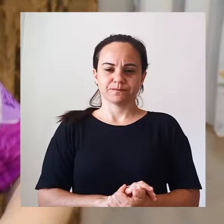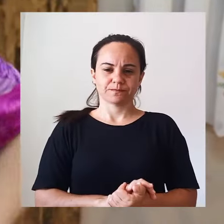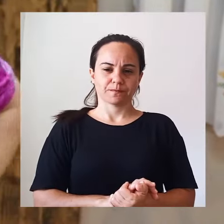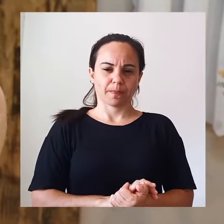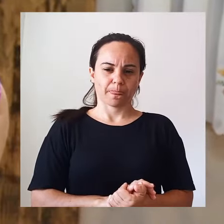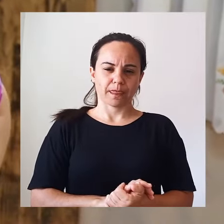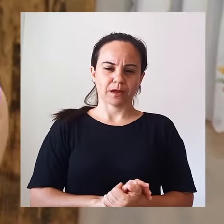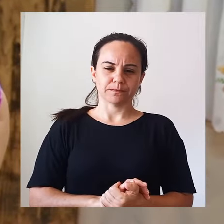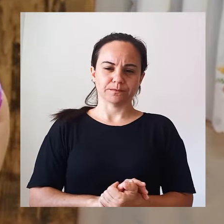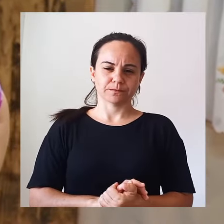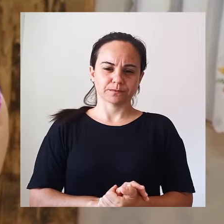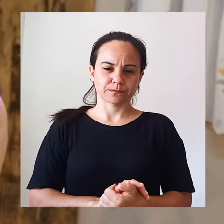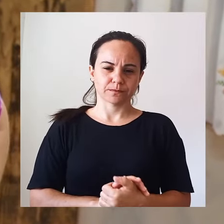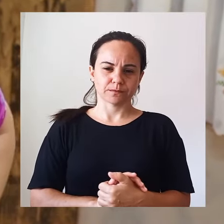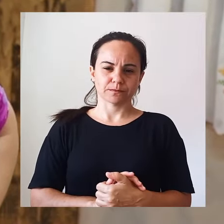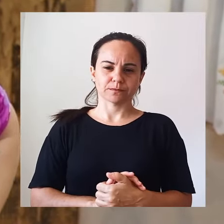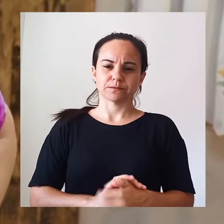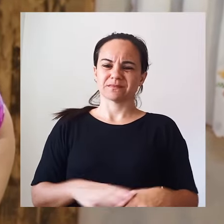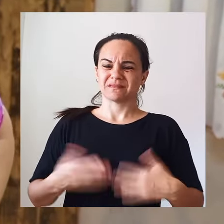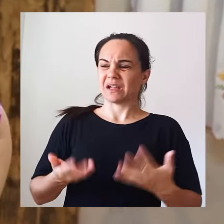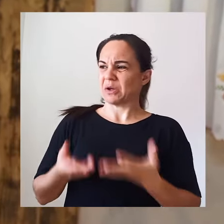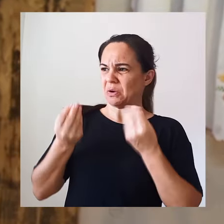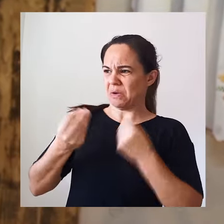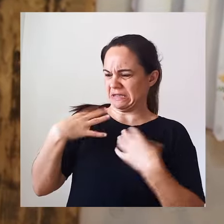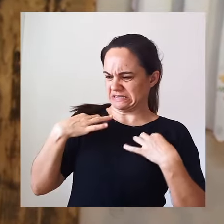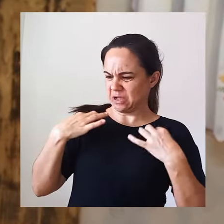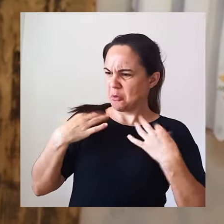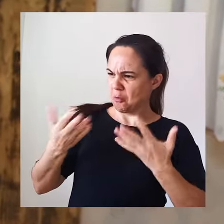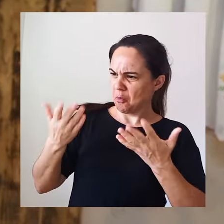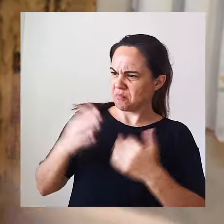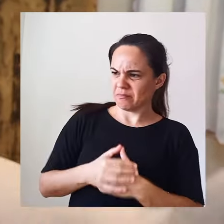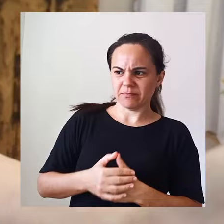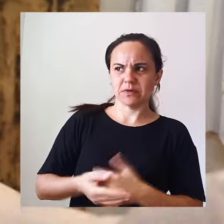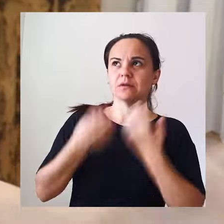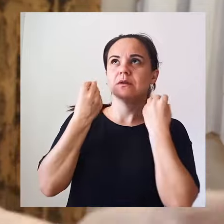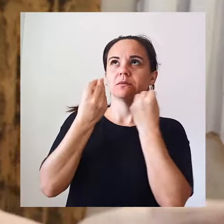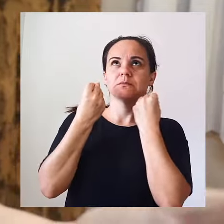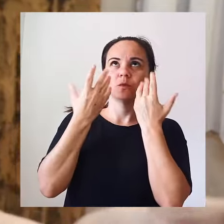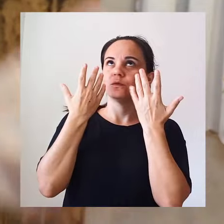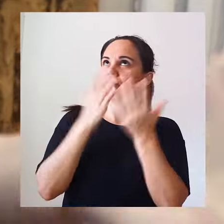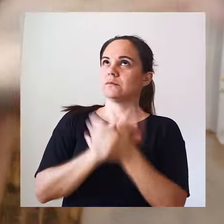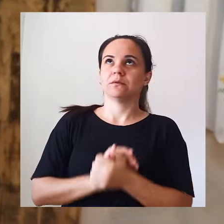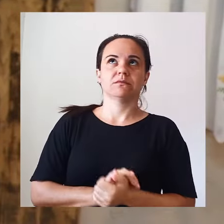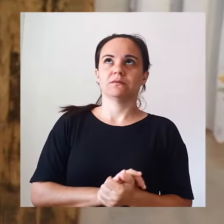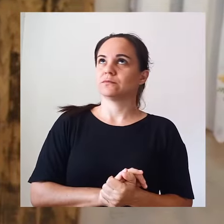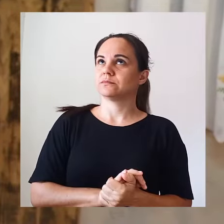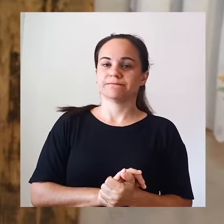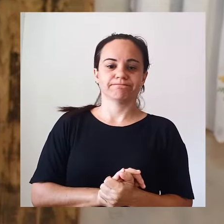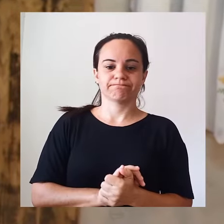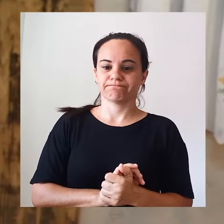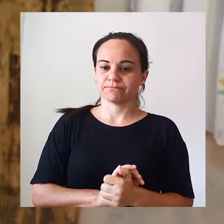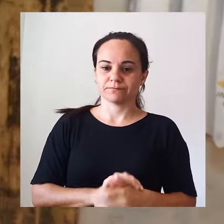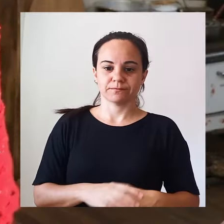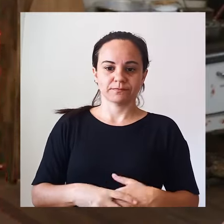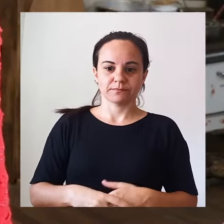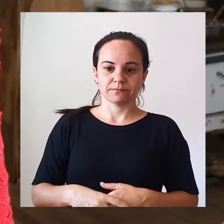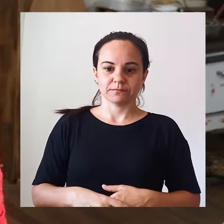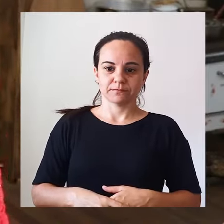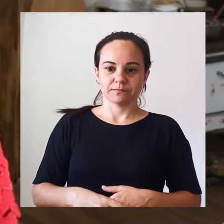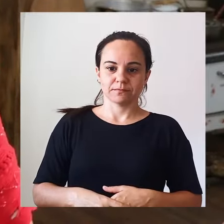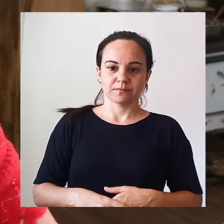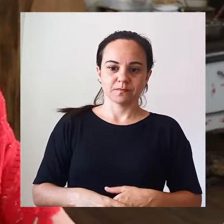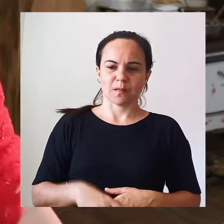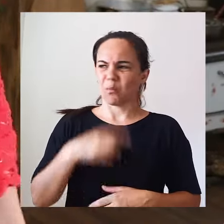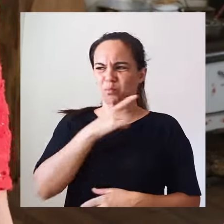Mas com essas roupas ali, Nair, meu Deus do céu, por favor, olhe! Varda! Varda aquilo ali!